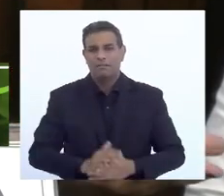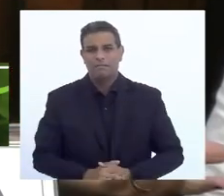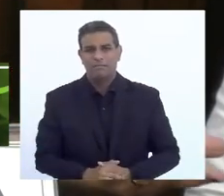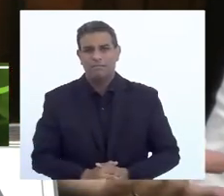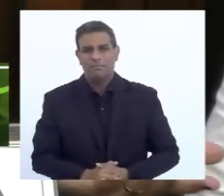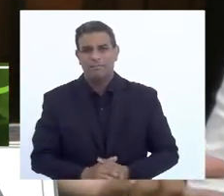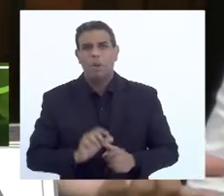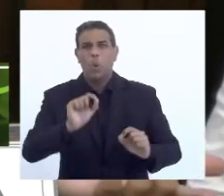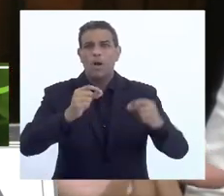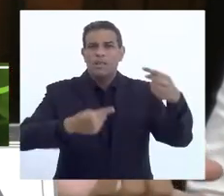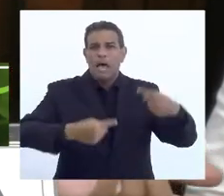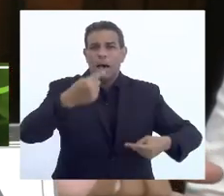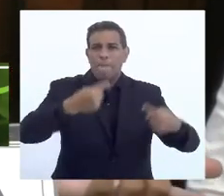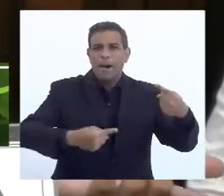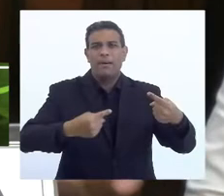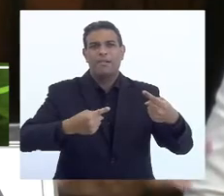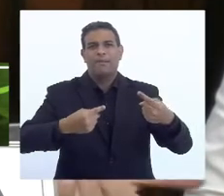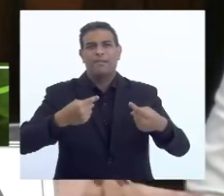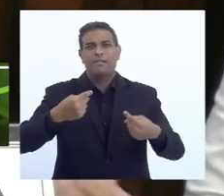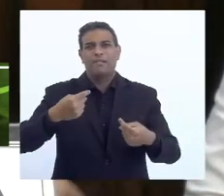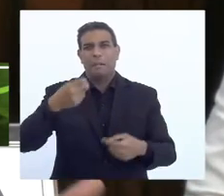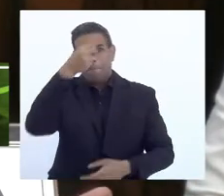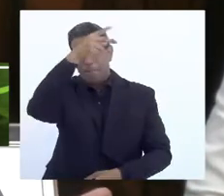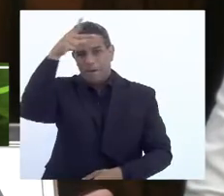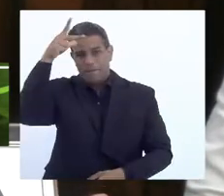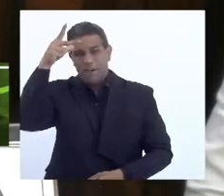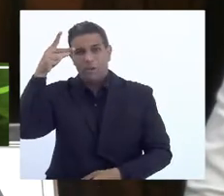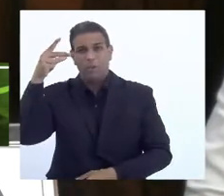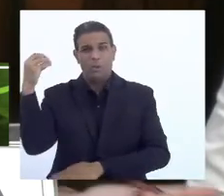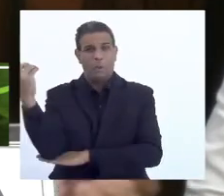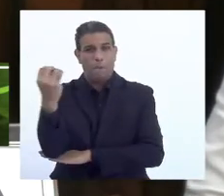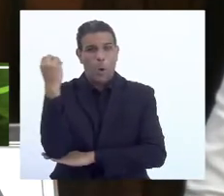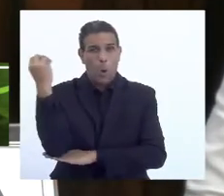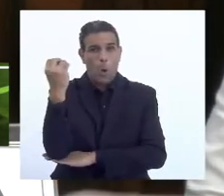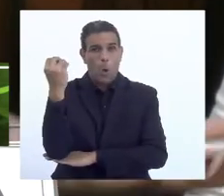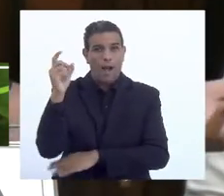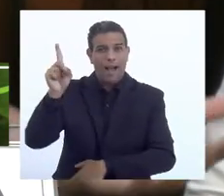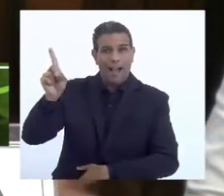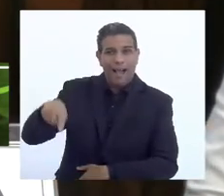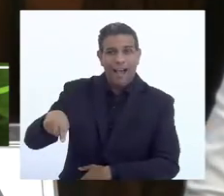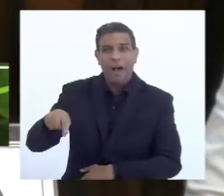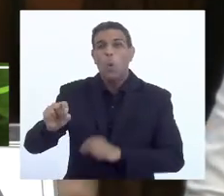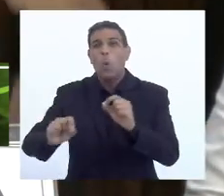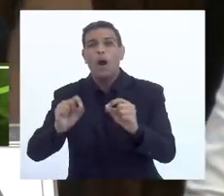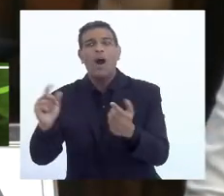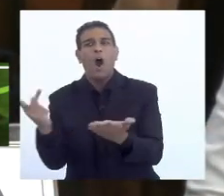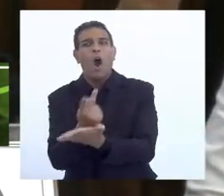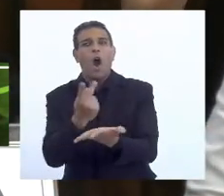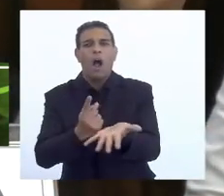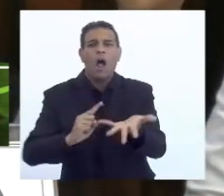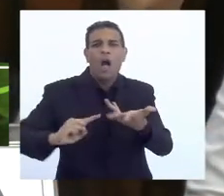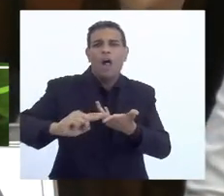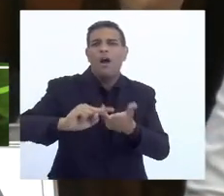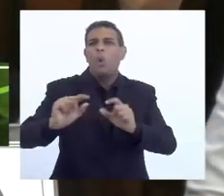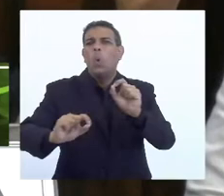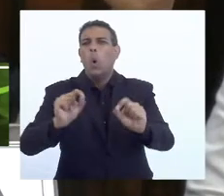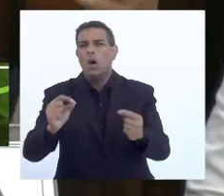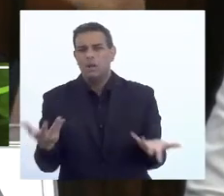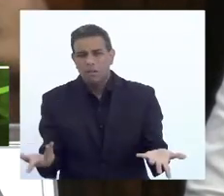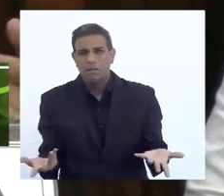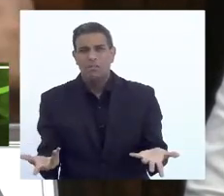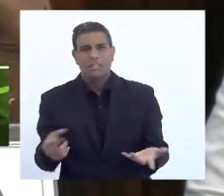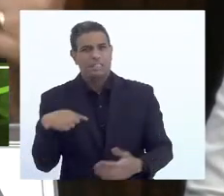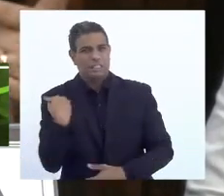Era isso o debate da campanha da Prefeitura de Porto Alegre. Quem ela traiu? Ela traiu ou ela não traiu? Eu falei, gente, vocês entendem?